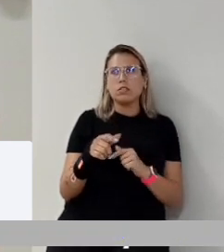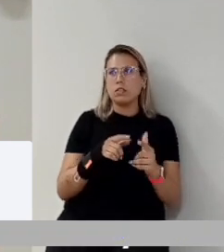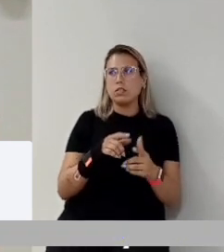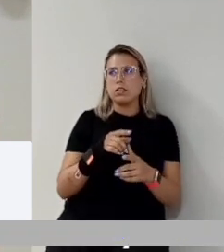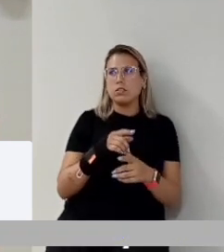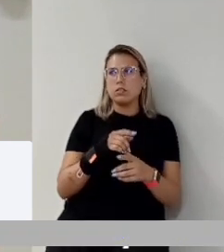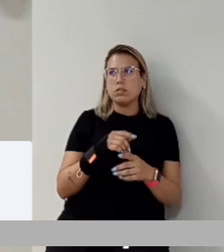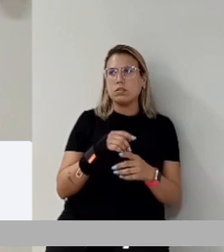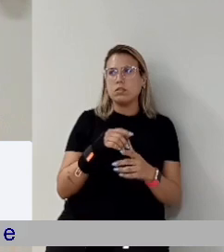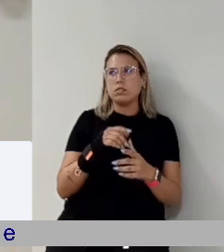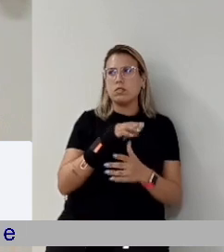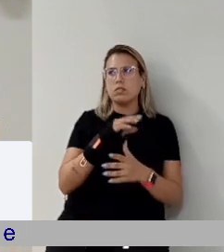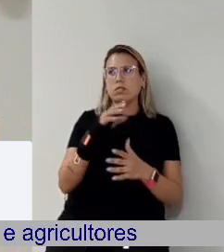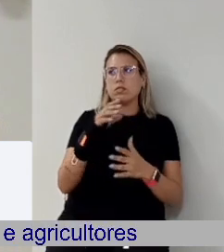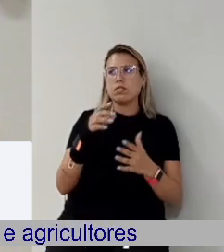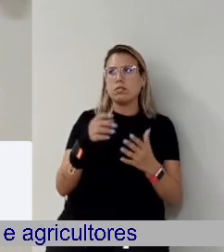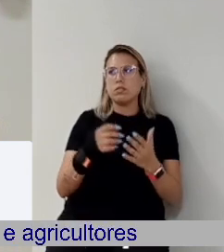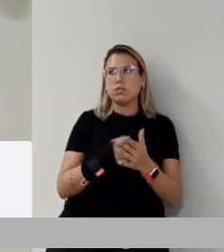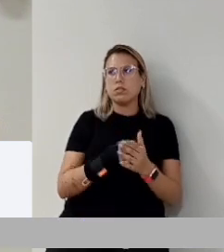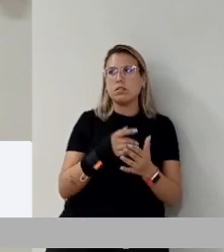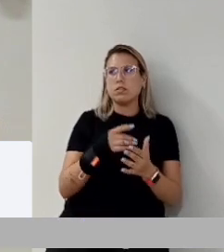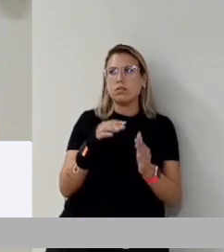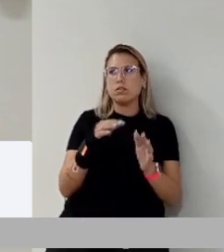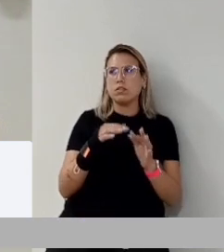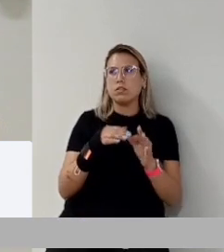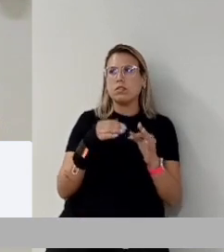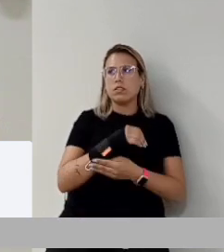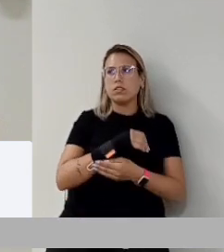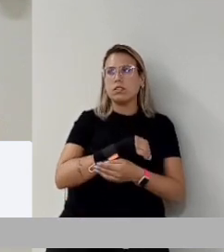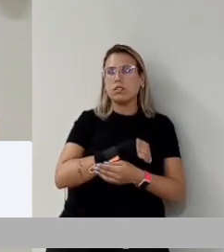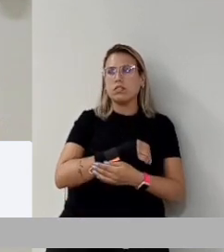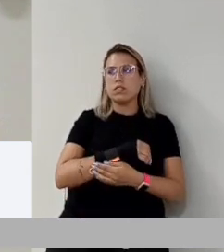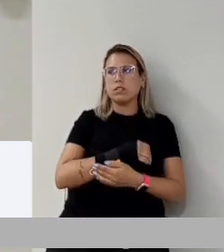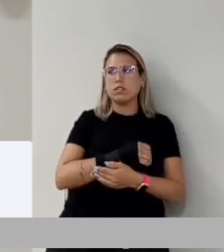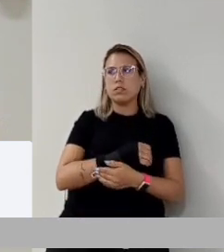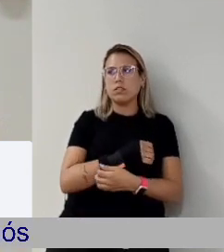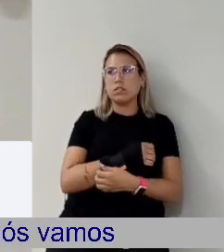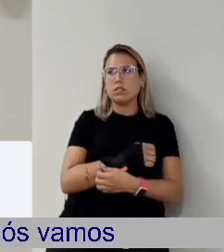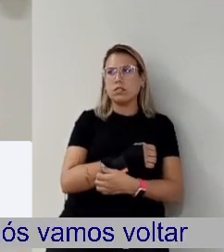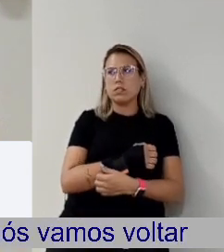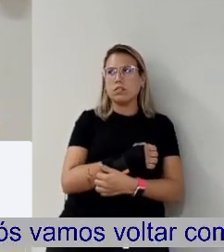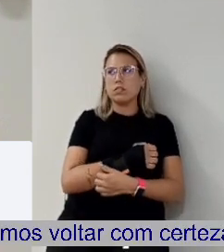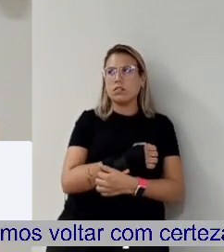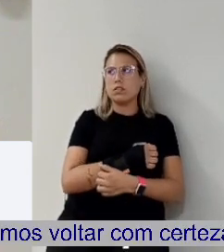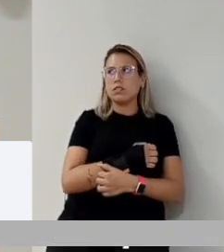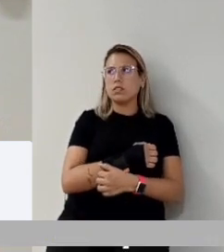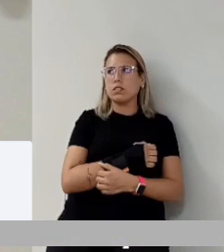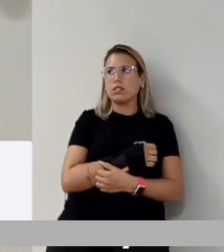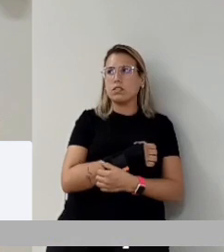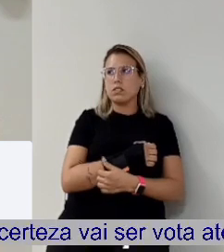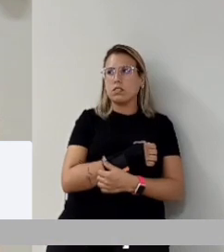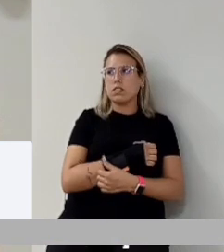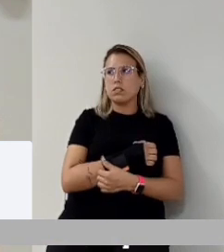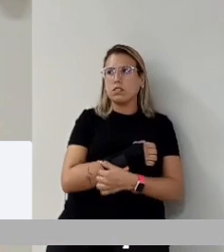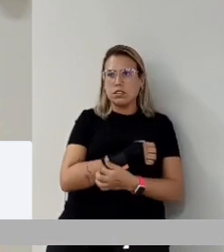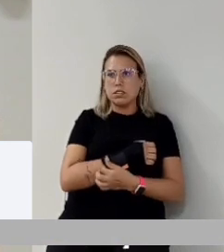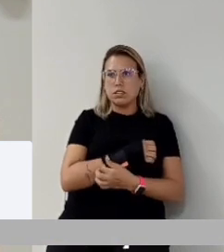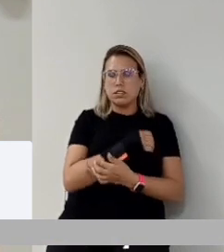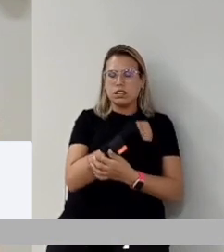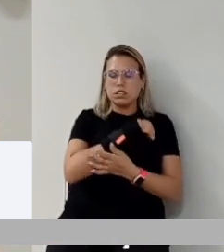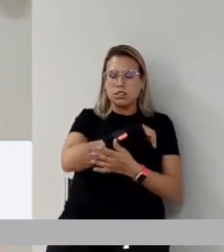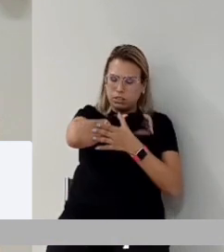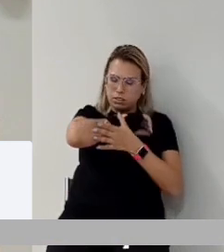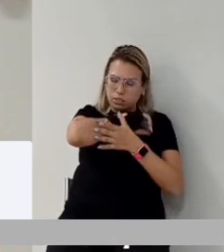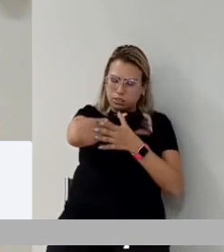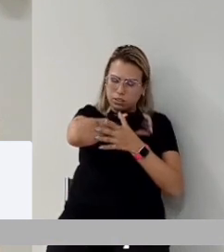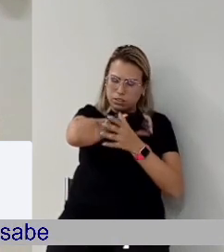agricultores e agricultoras familiares então fica aqui hoje nós vamos votar com certeza vai ser votar até em regime de urgência mas